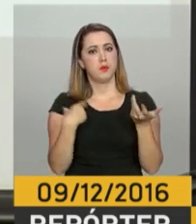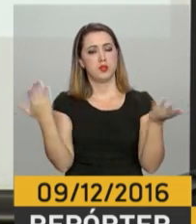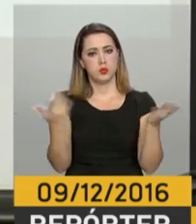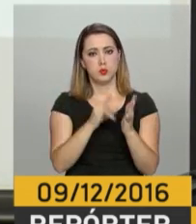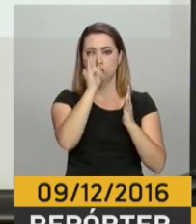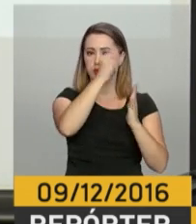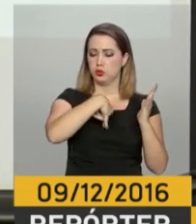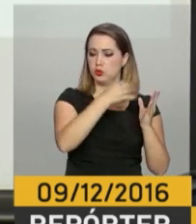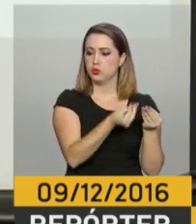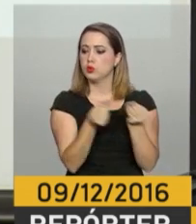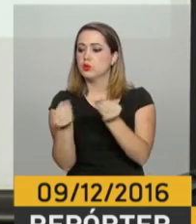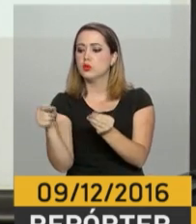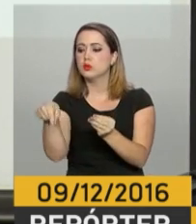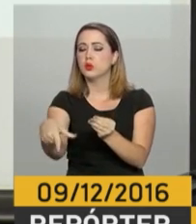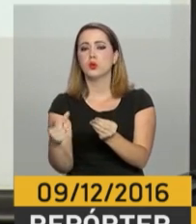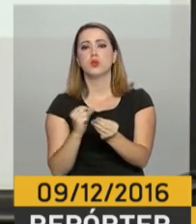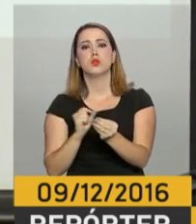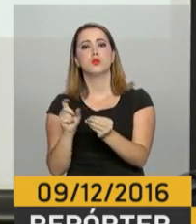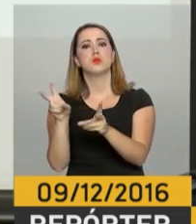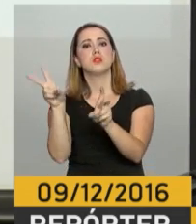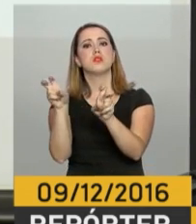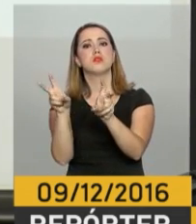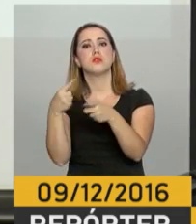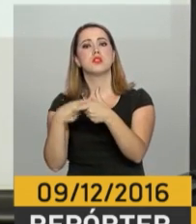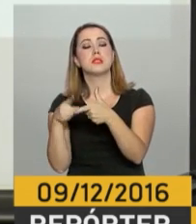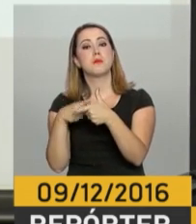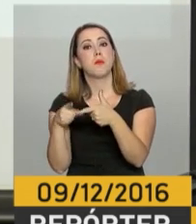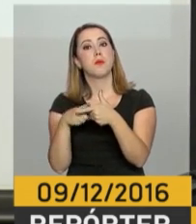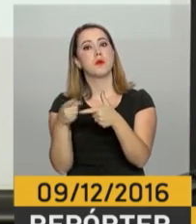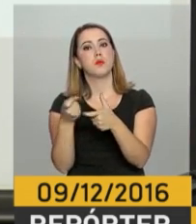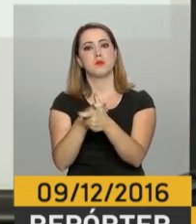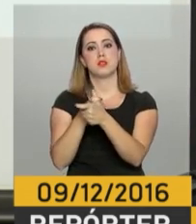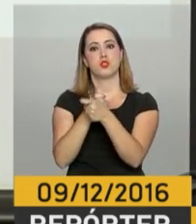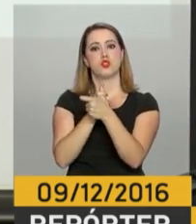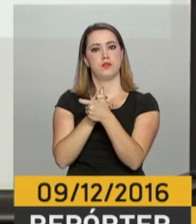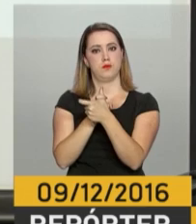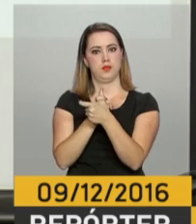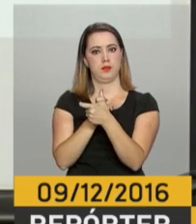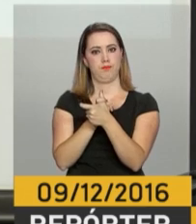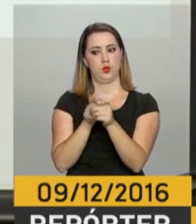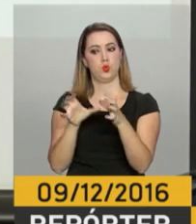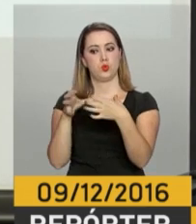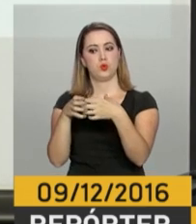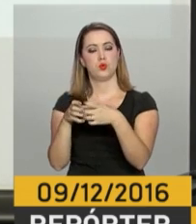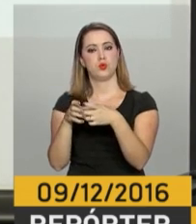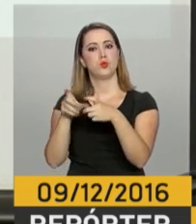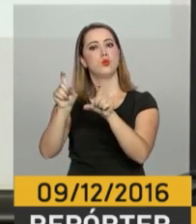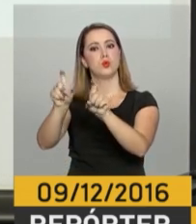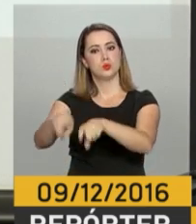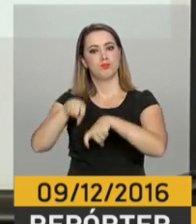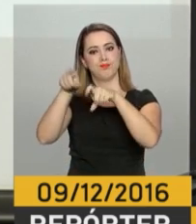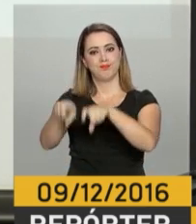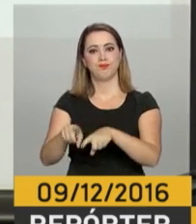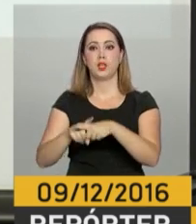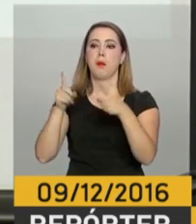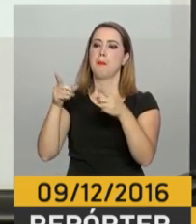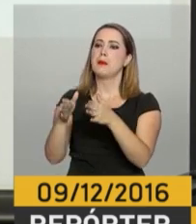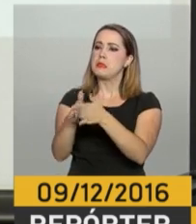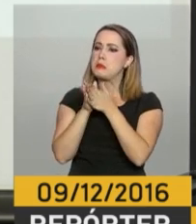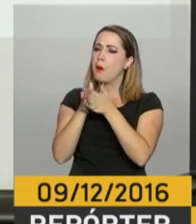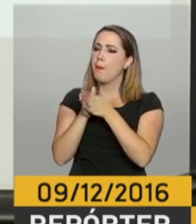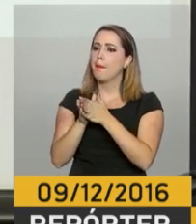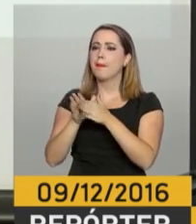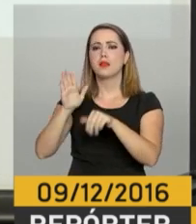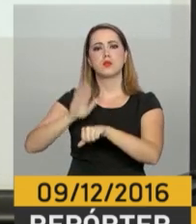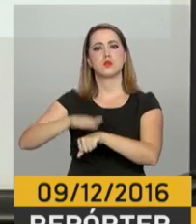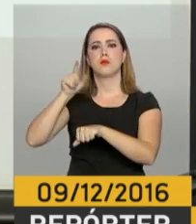regulamentação desta questão das dívidas dos agricultores. Mas eu peço mais. Eu peço que o senhor também